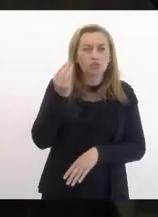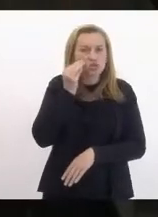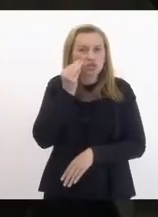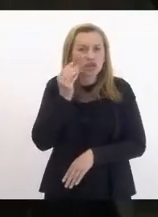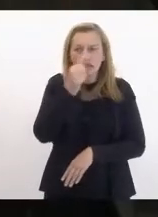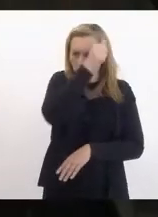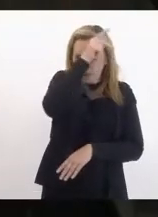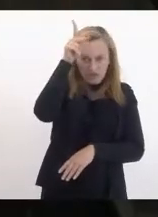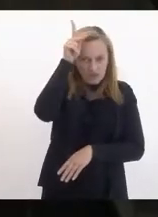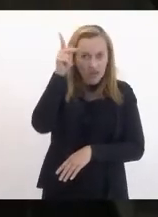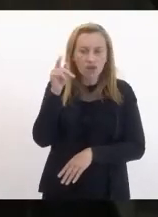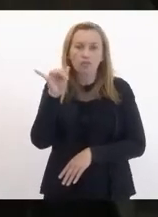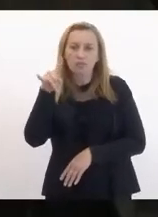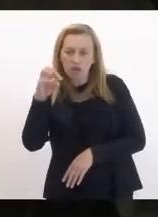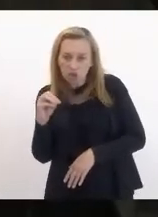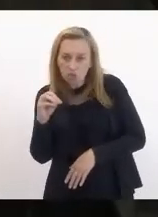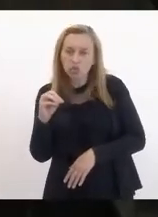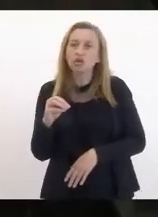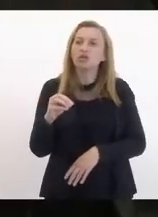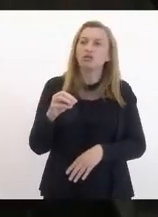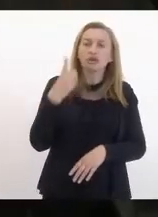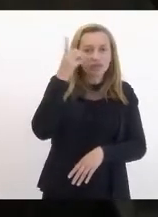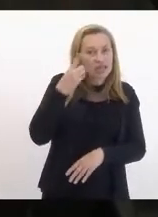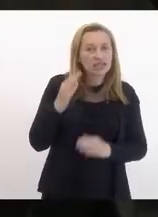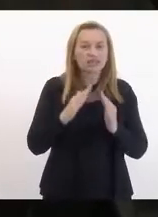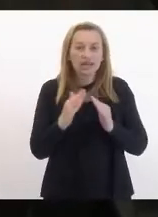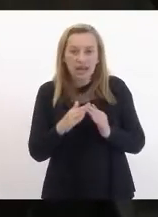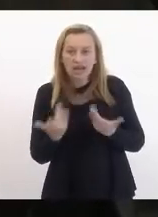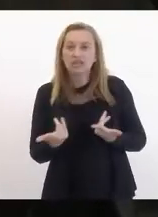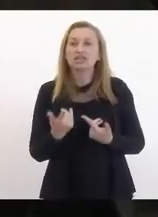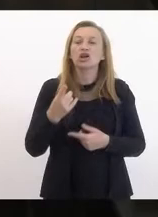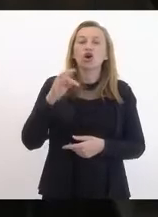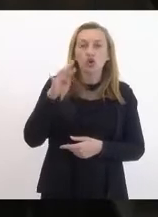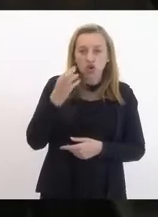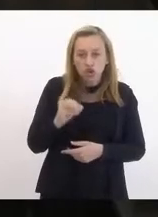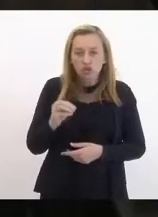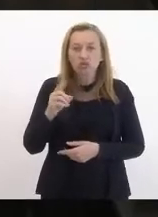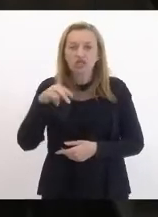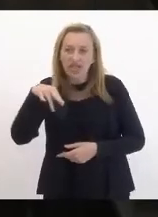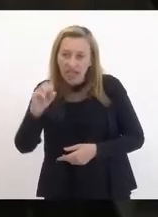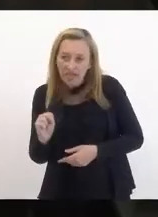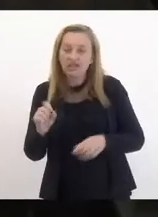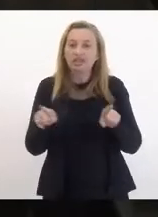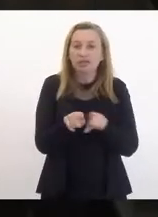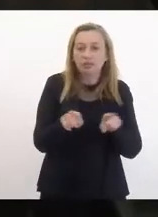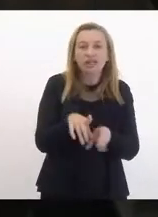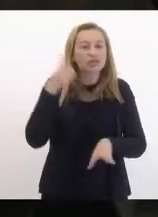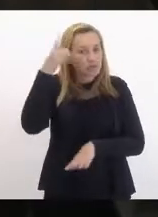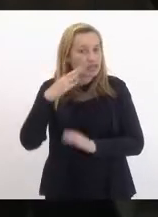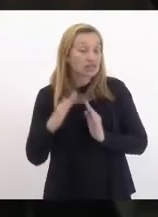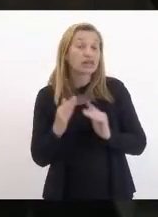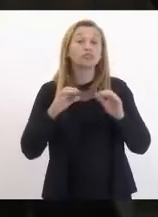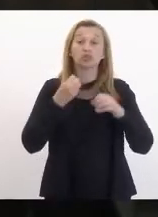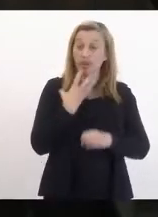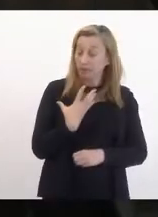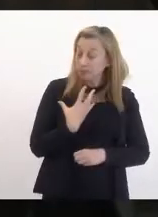prefeito Godofredo Pinto, que foi deputado nesta casa, com o prefeito Rodrigo Neves, que também foi deputado nesta casa. Pois